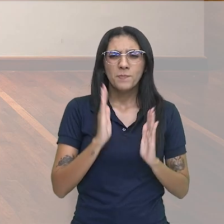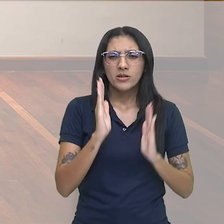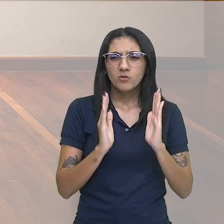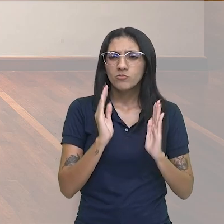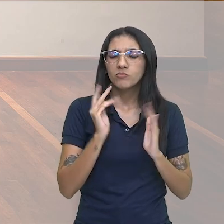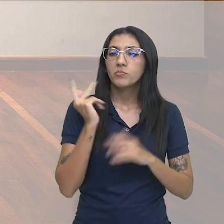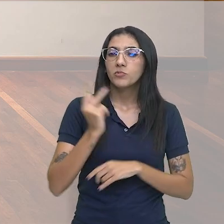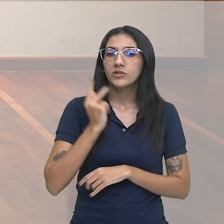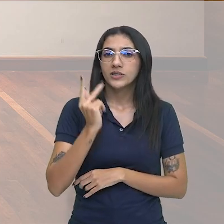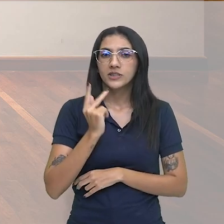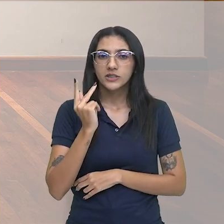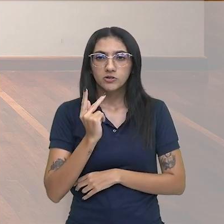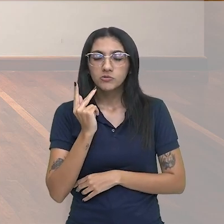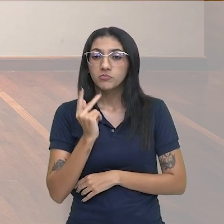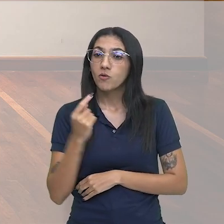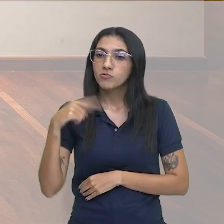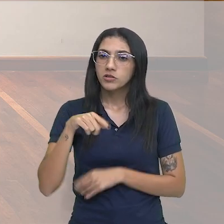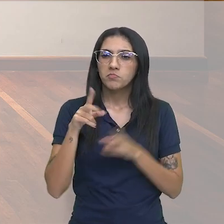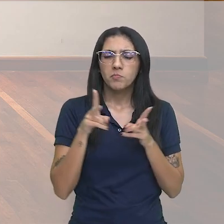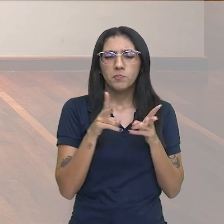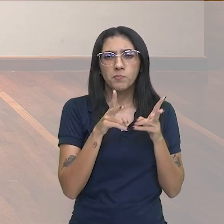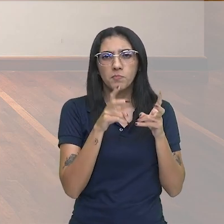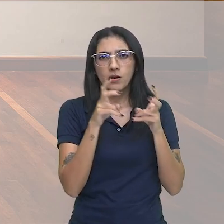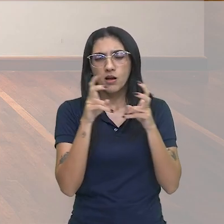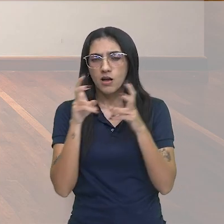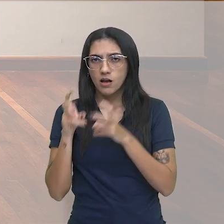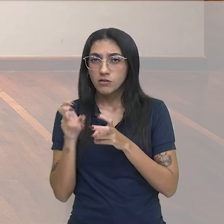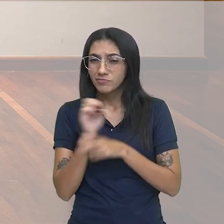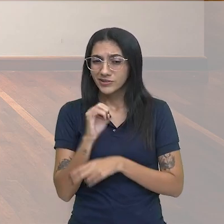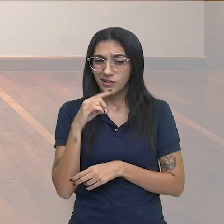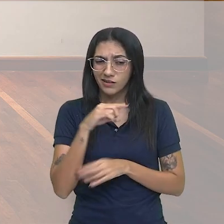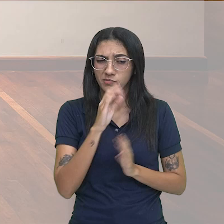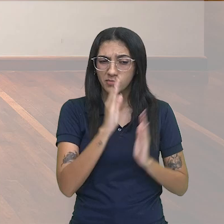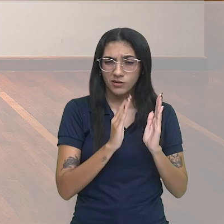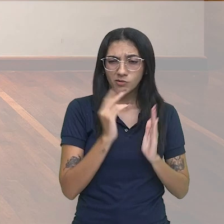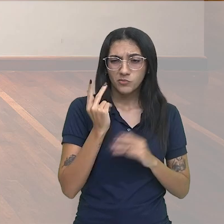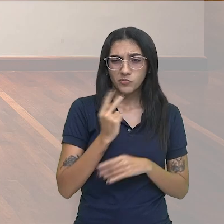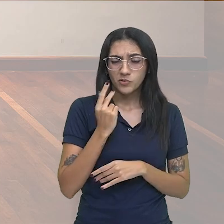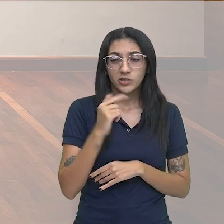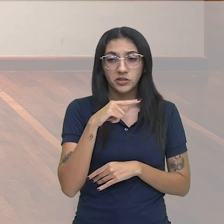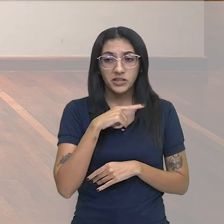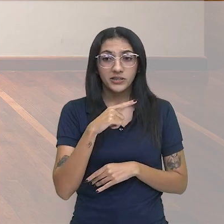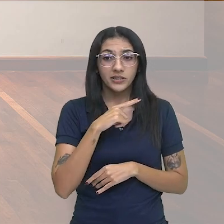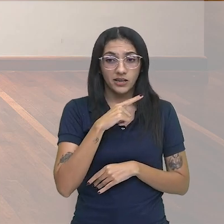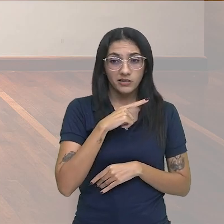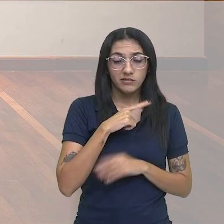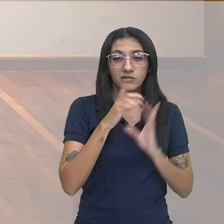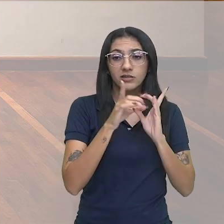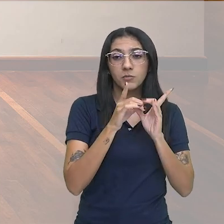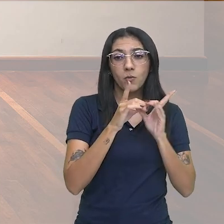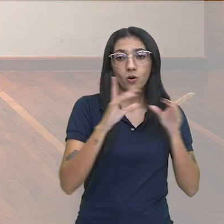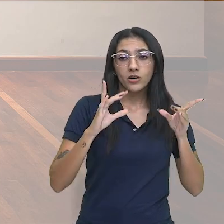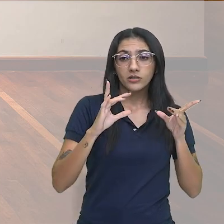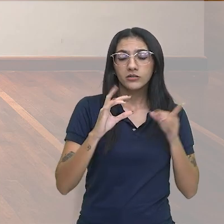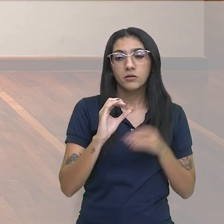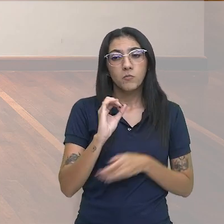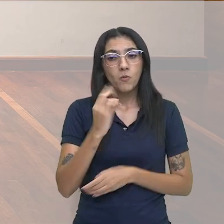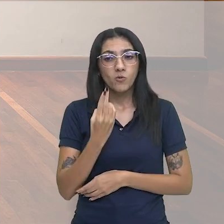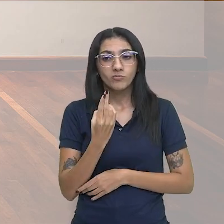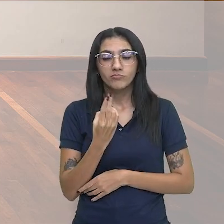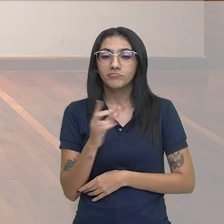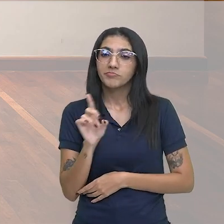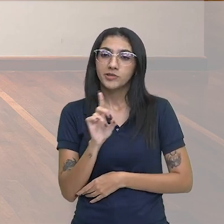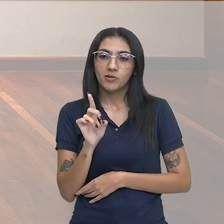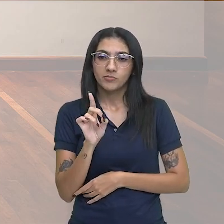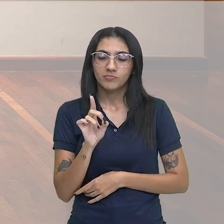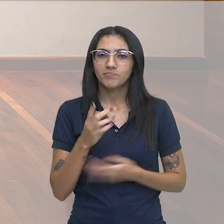político, você vai verificar se esse regime político ele é democrático ou ele não é democrático.